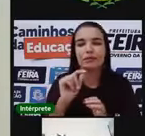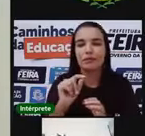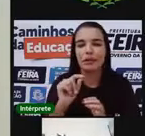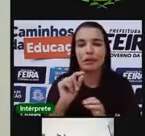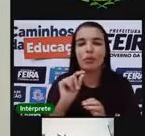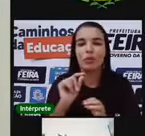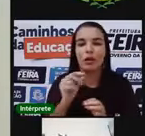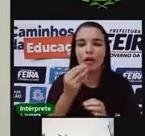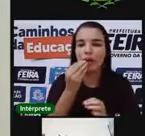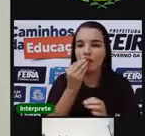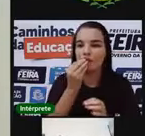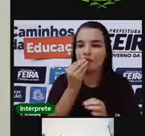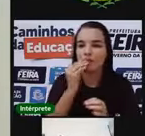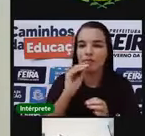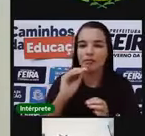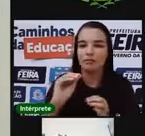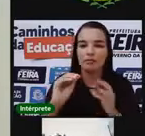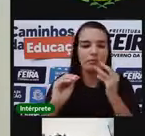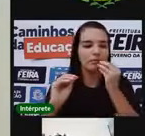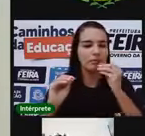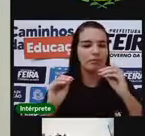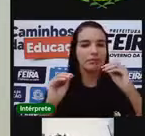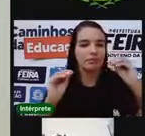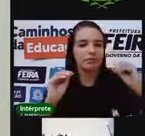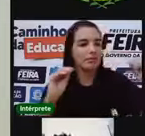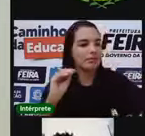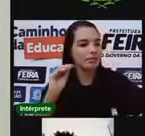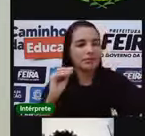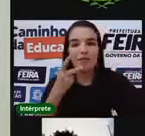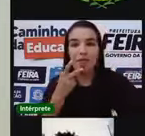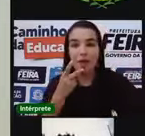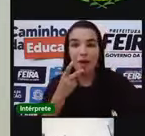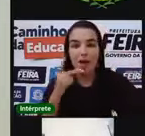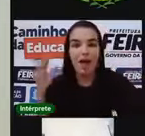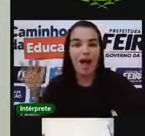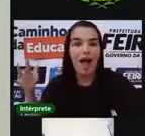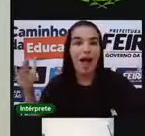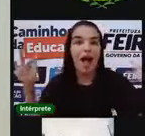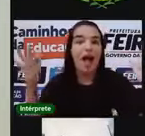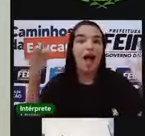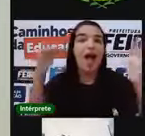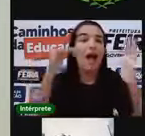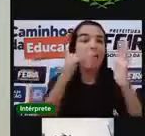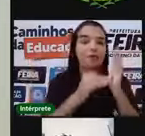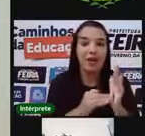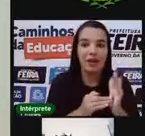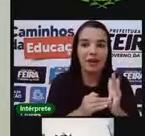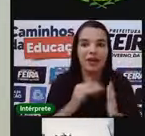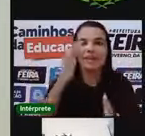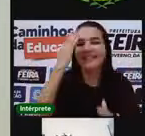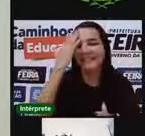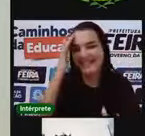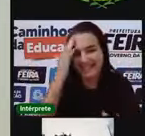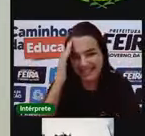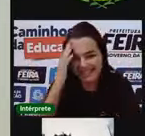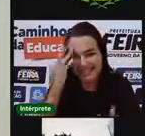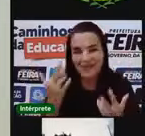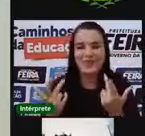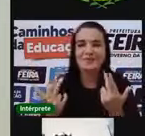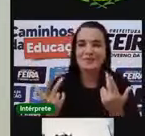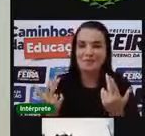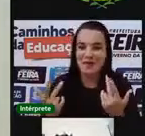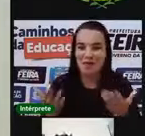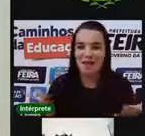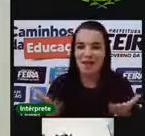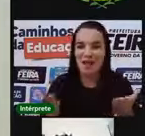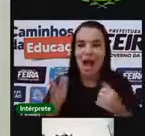efeito eco. É para escrever, é para escrever, é para escrever. Quando chega no final, aí todo mundo, já entenderam o que é para escrever? Aqui também no ambiente virtual